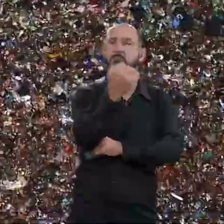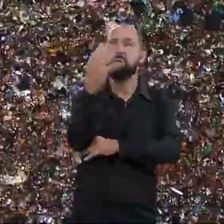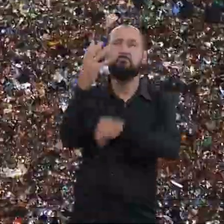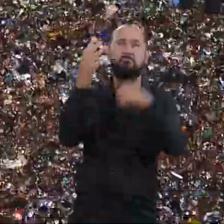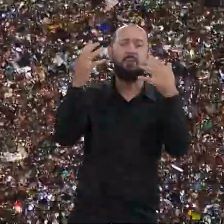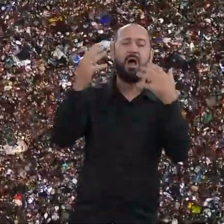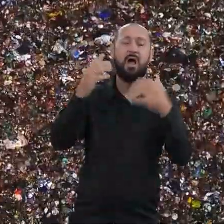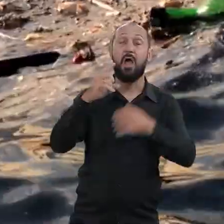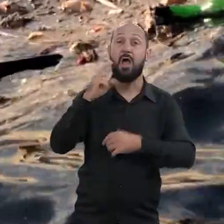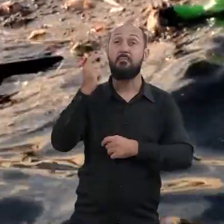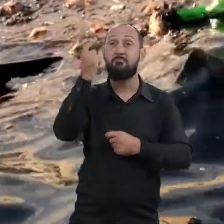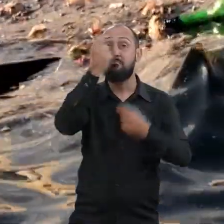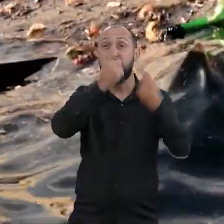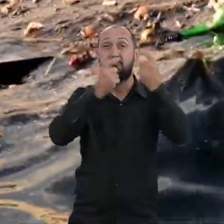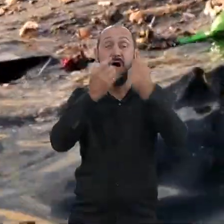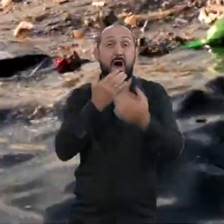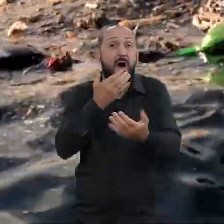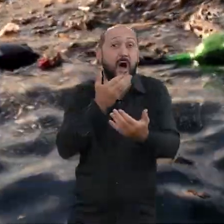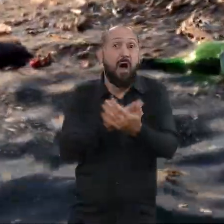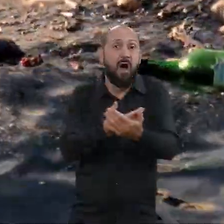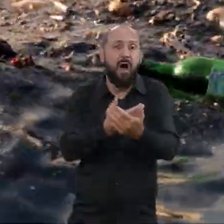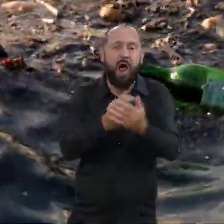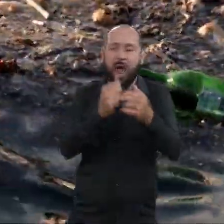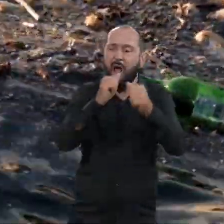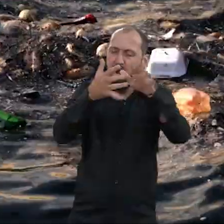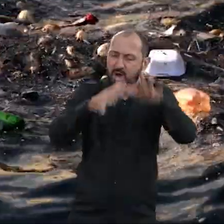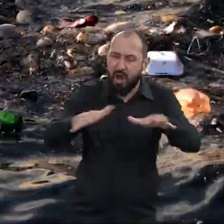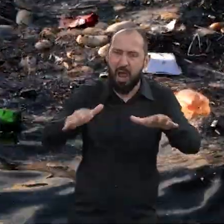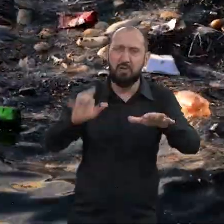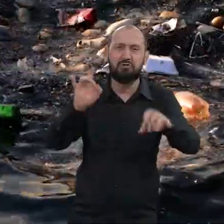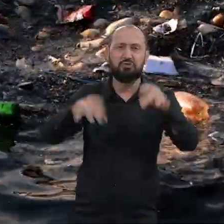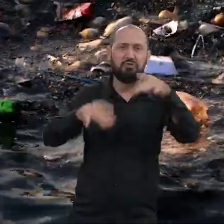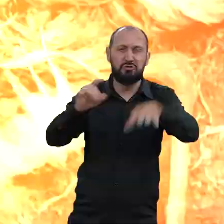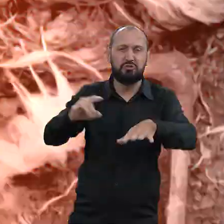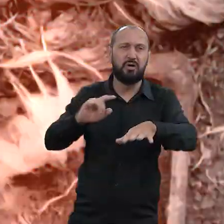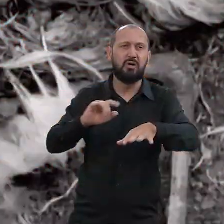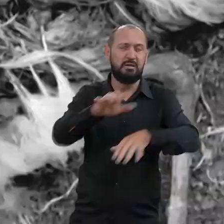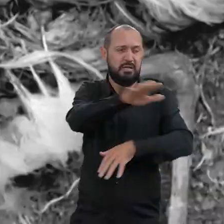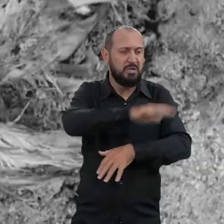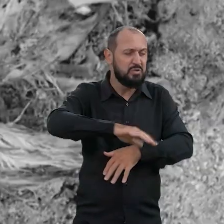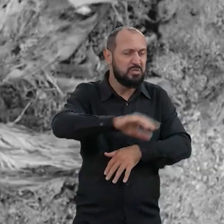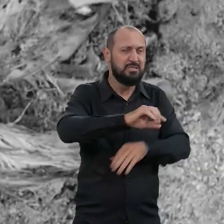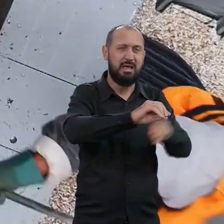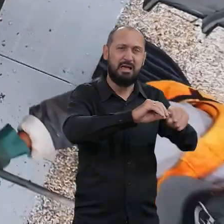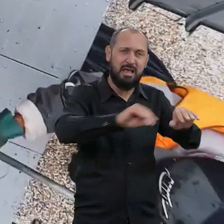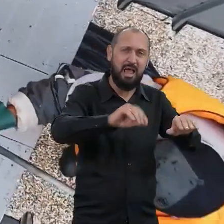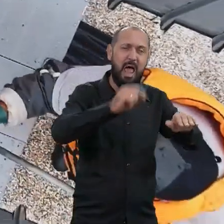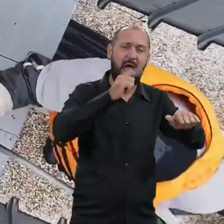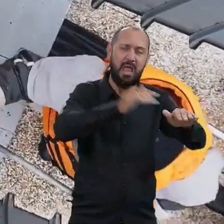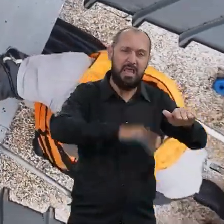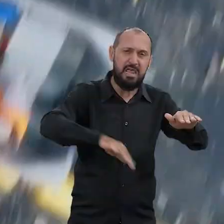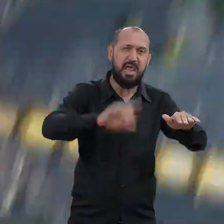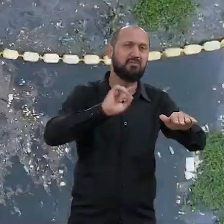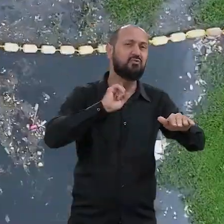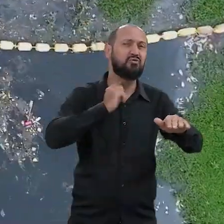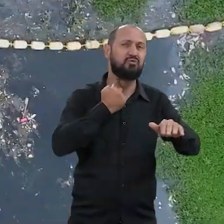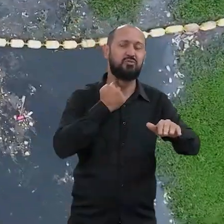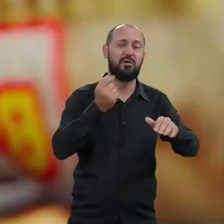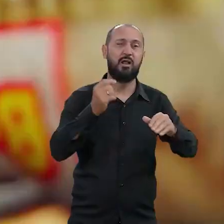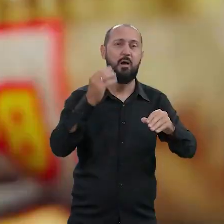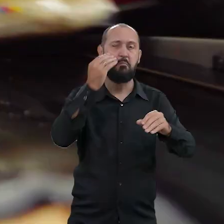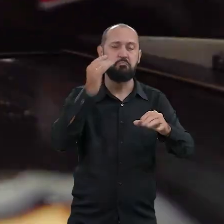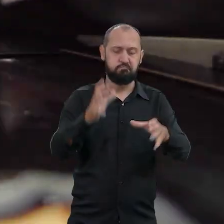meio ambiente é alarmante. Além de poluir os oceanos, ele contamina ecossistemas terrestres e